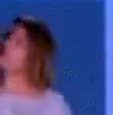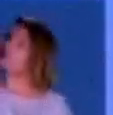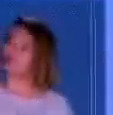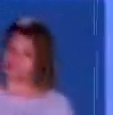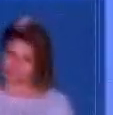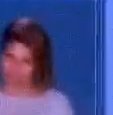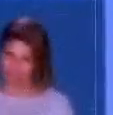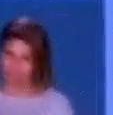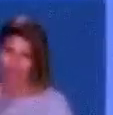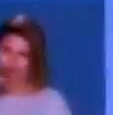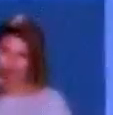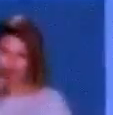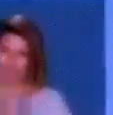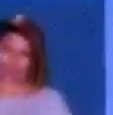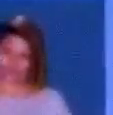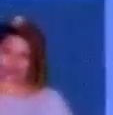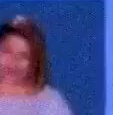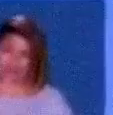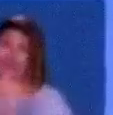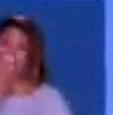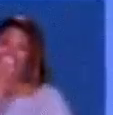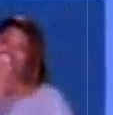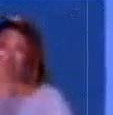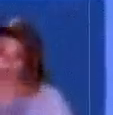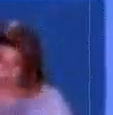oportunidade. Quero pedir à nação brasileira,